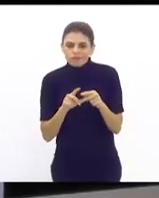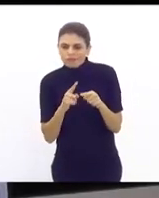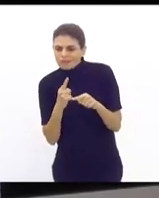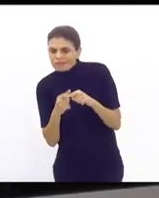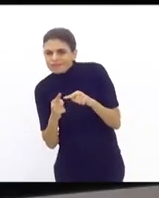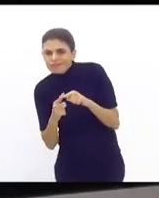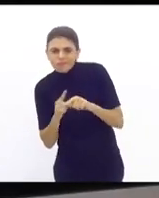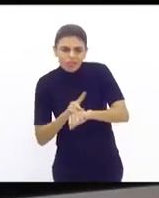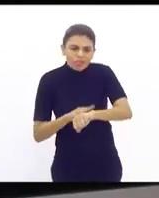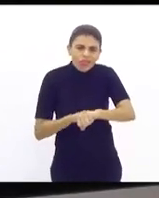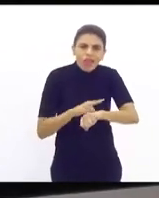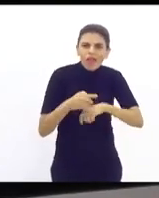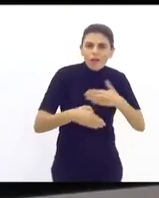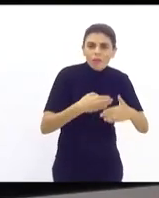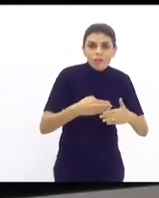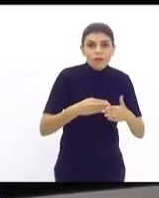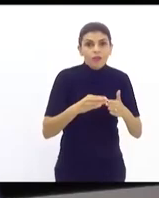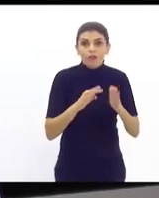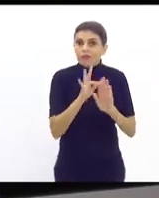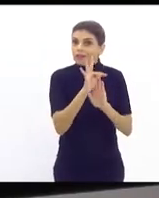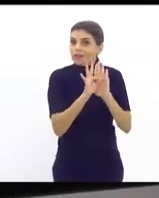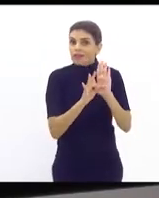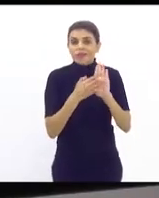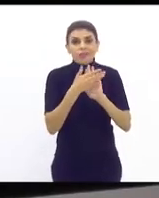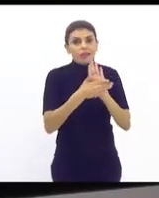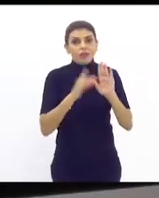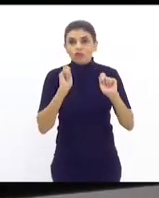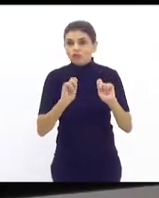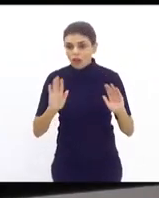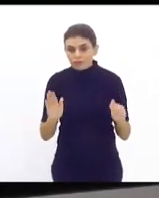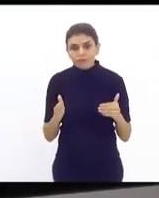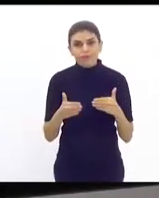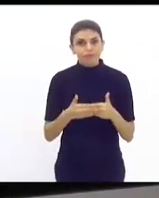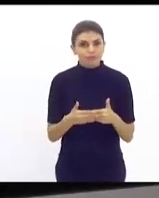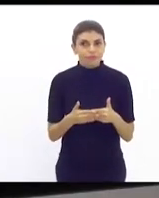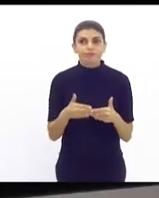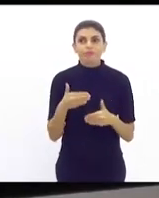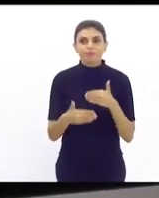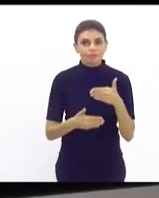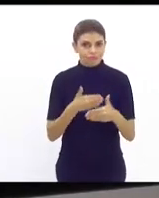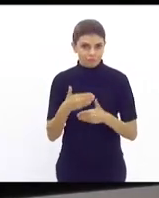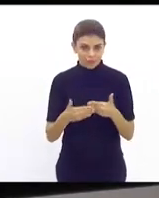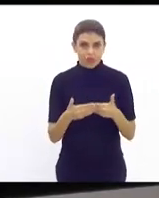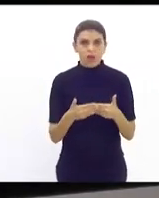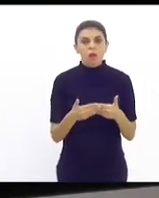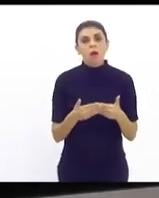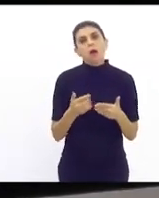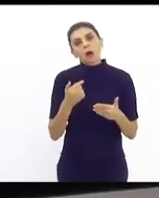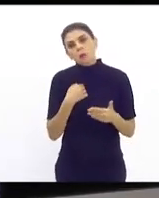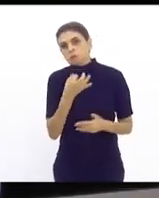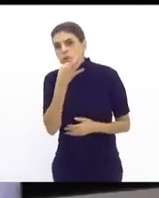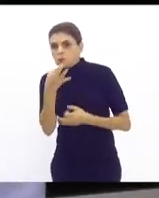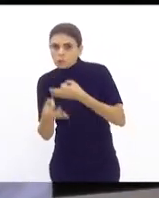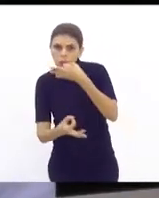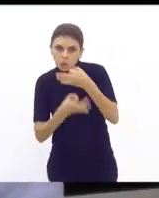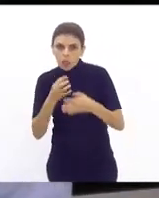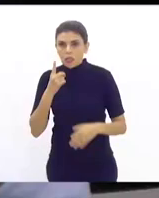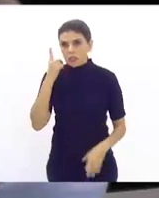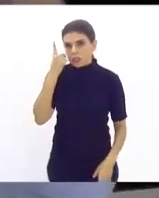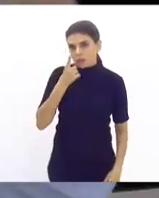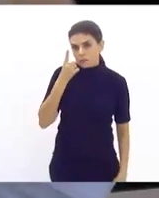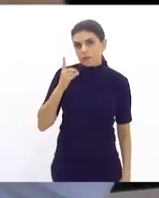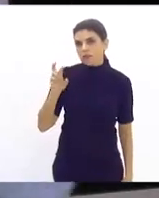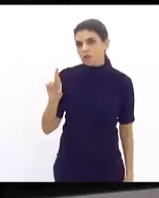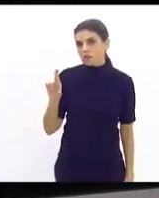diferença. Esse texto já foi fechado com as três assessorias, coordenada pela assessoria do deputado Rosenberg.